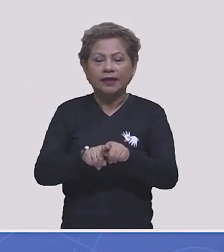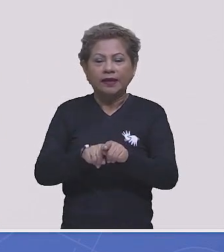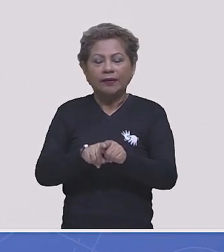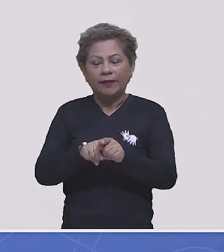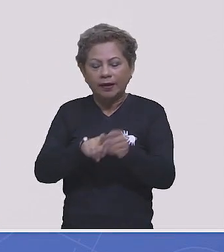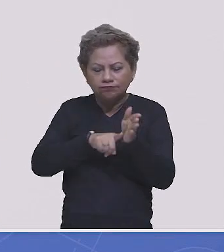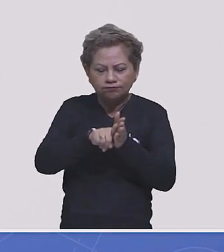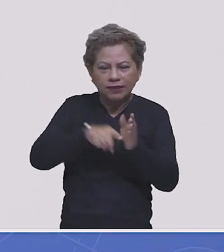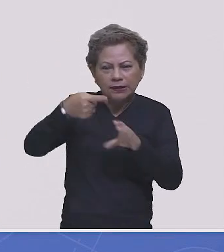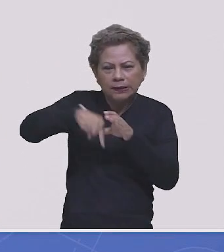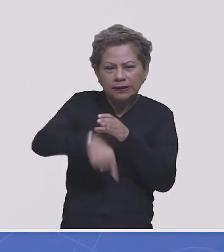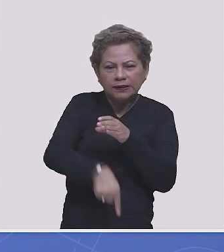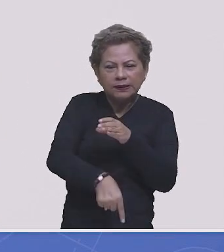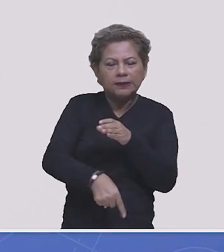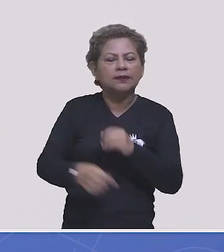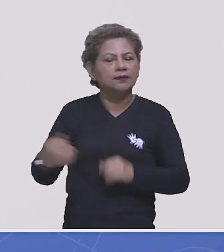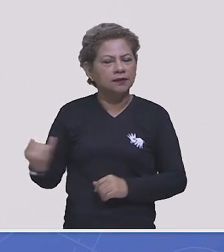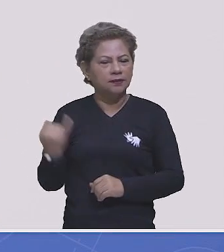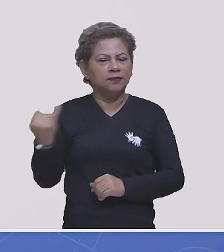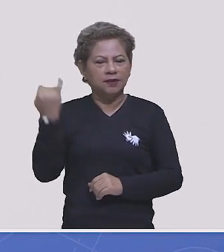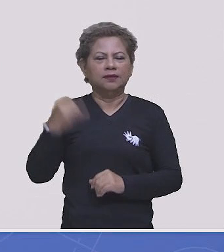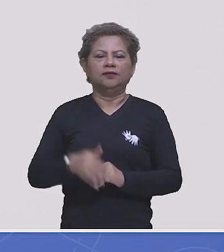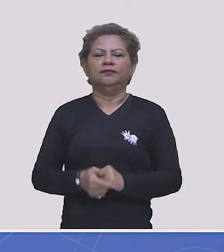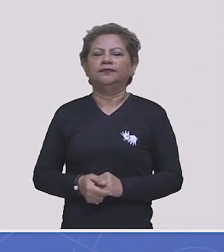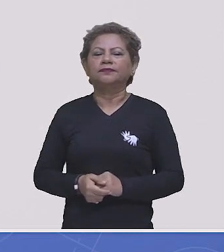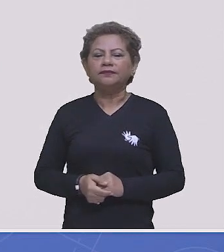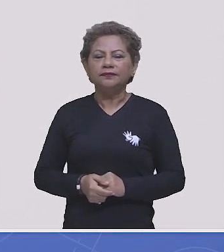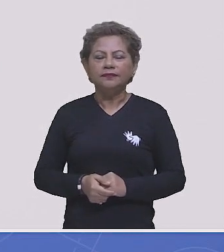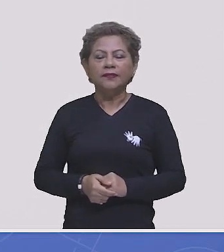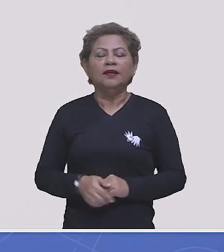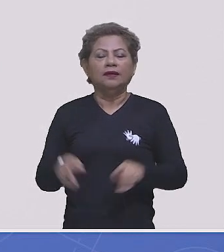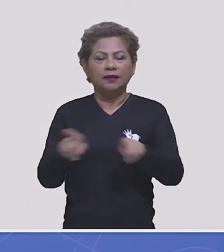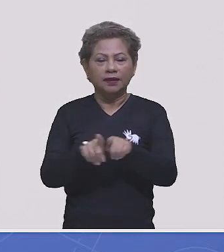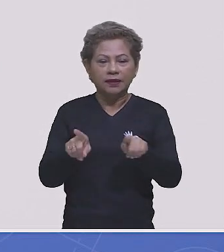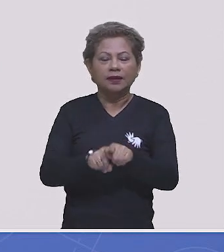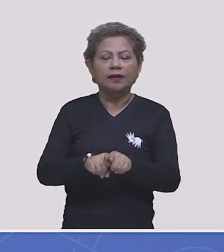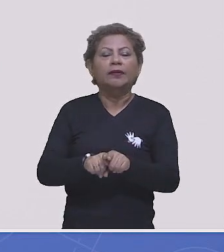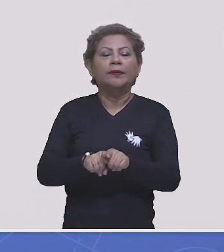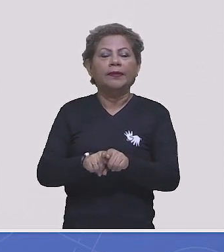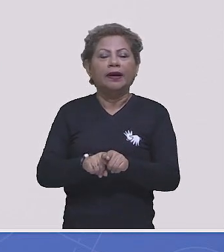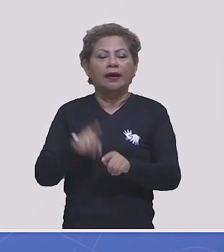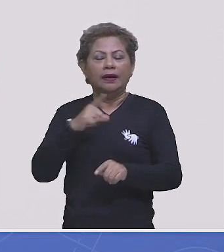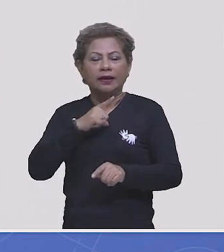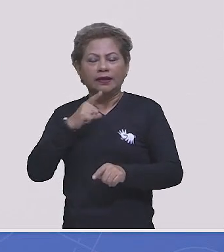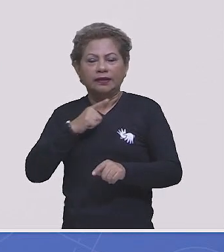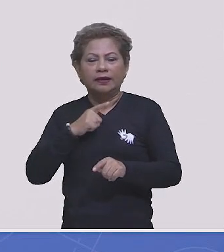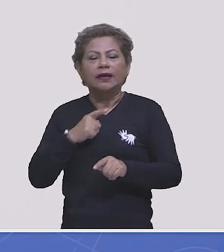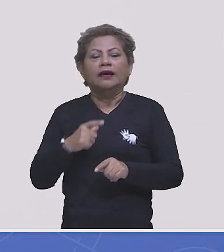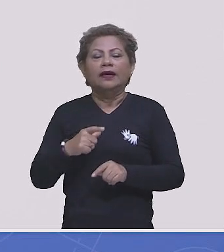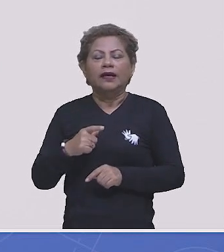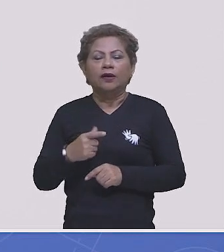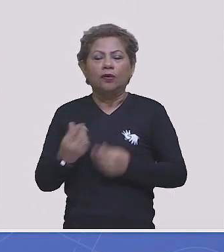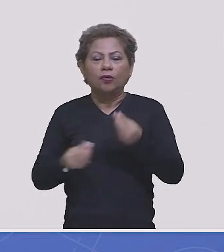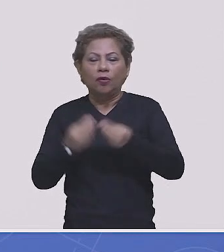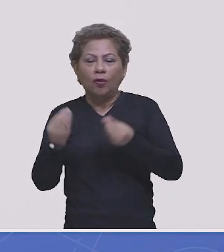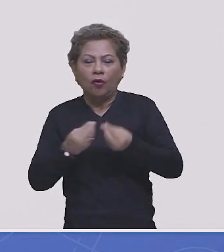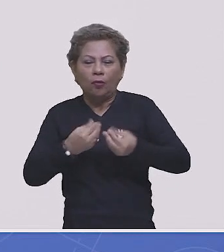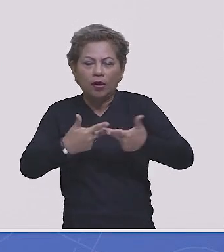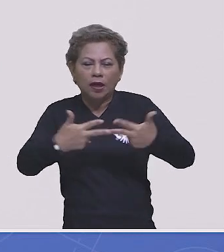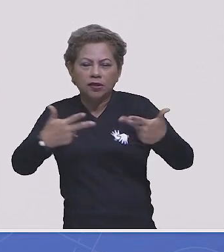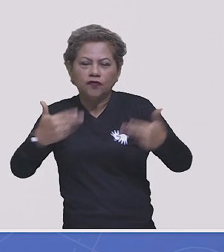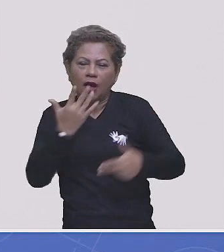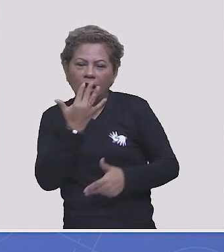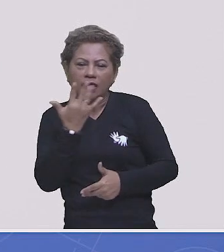a alternativa é a gradação, a mistura de tonalidades e o claro e escuro não eram